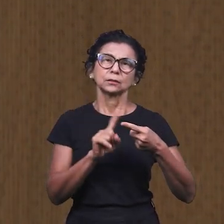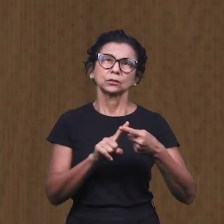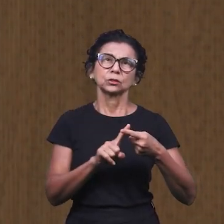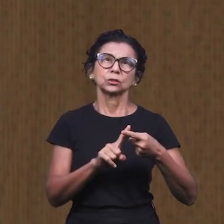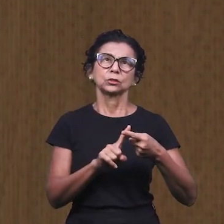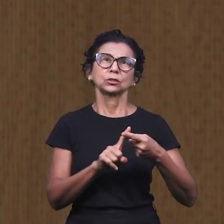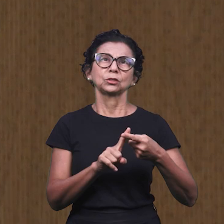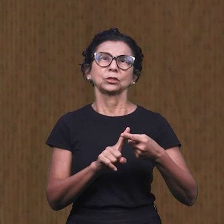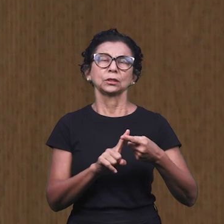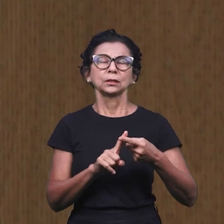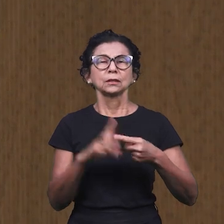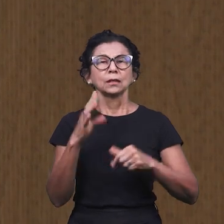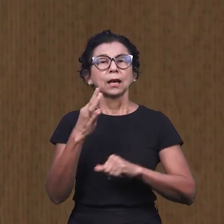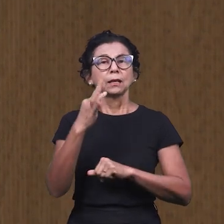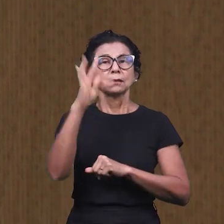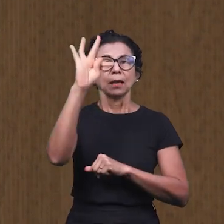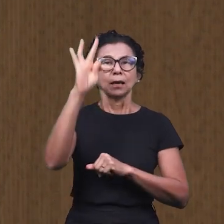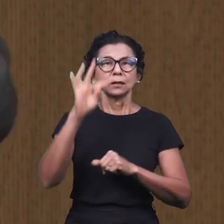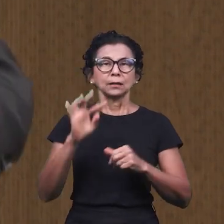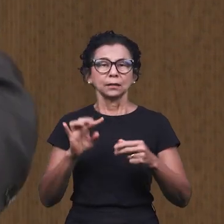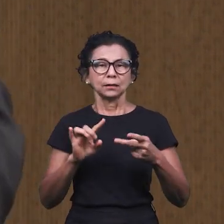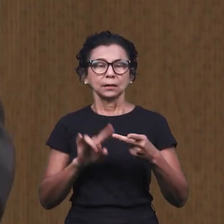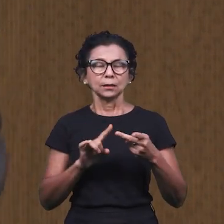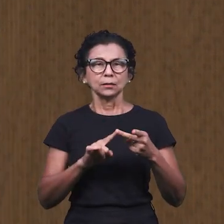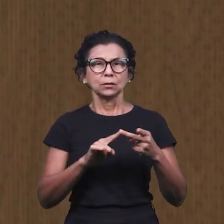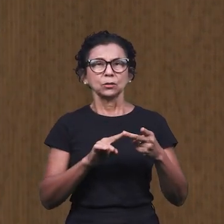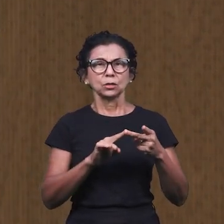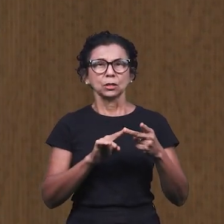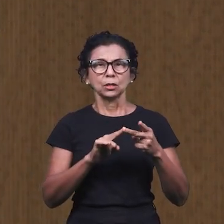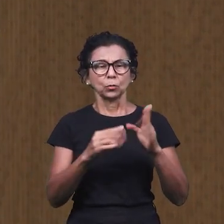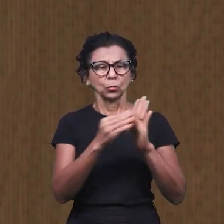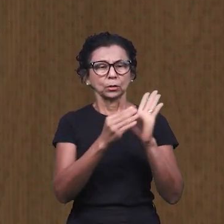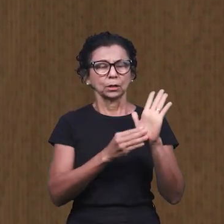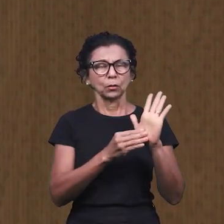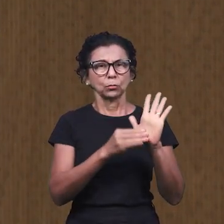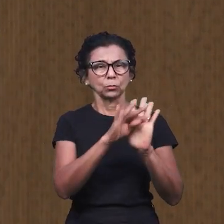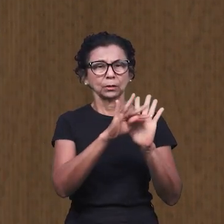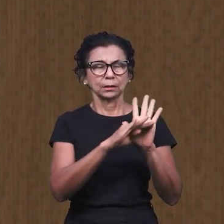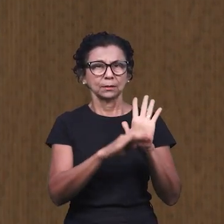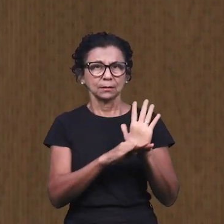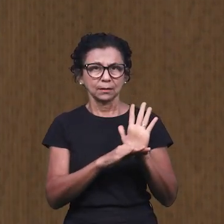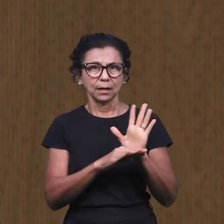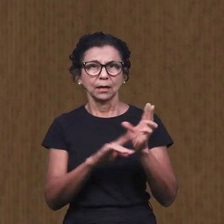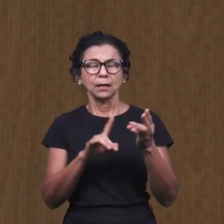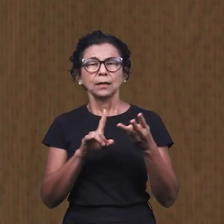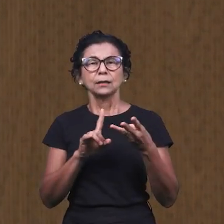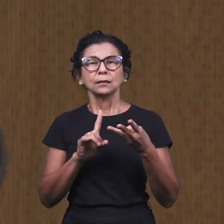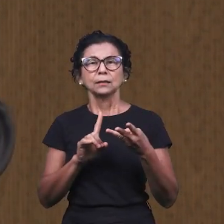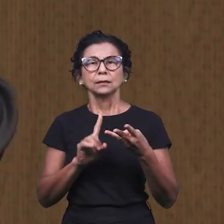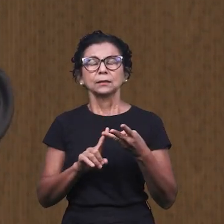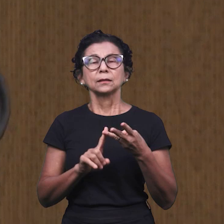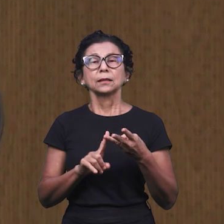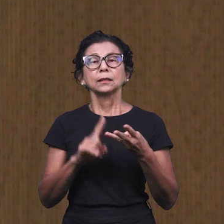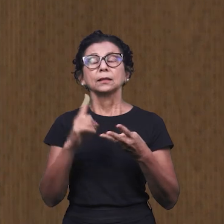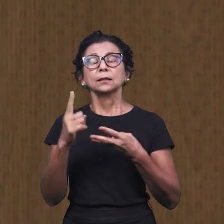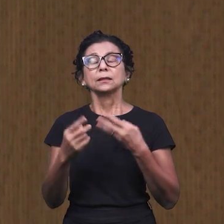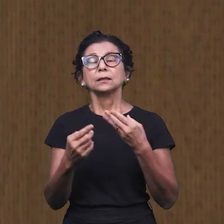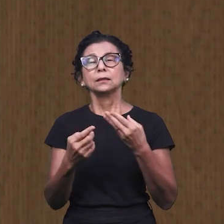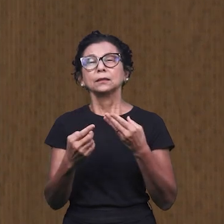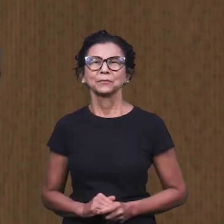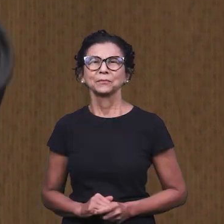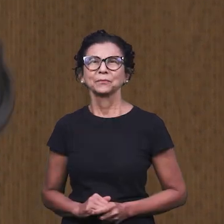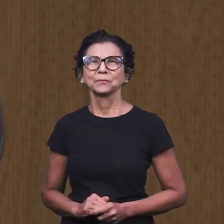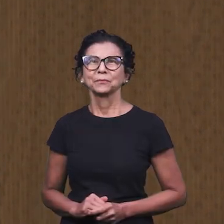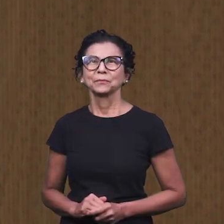área técnica e a área operacional. A área de produção nossa aqui é o presbitério, porque é quem define. Numa